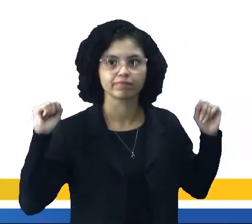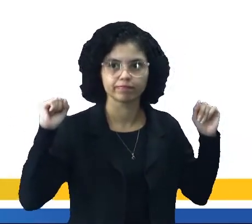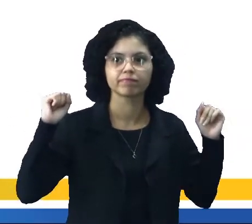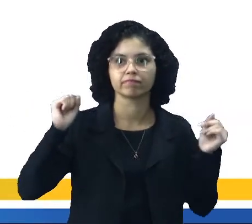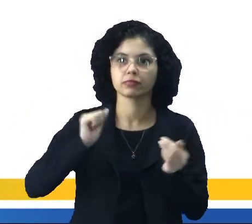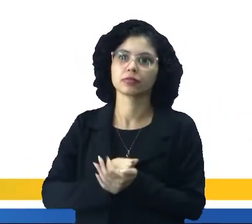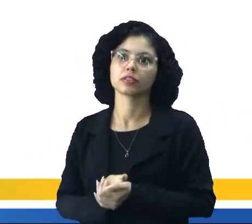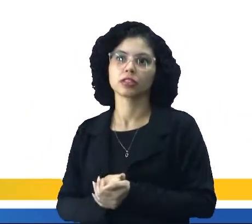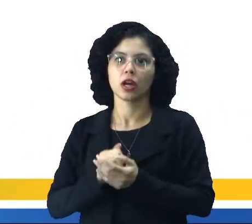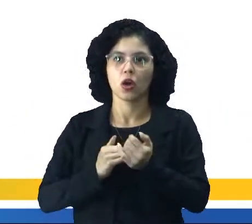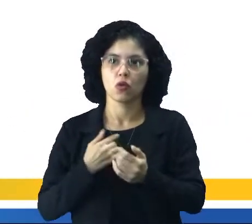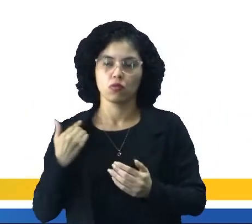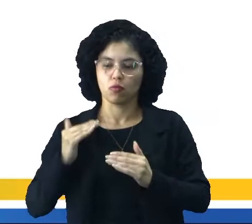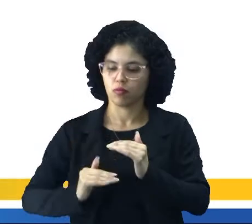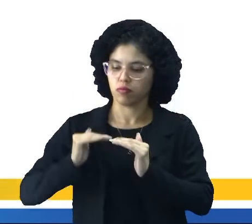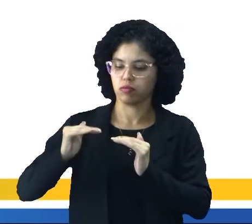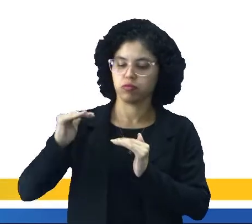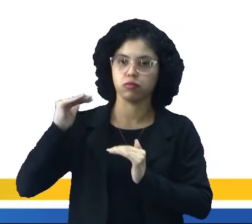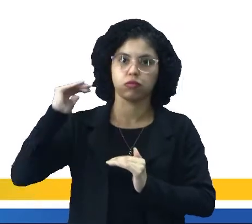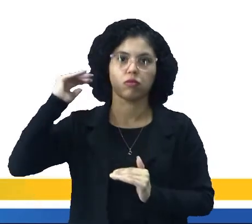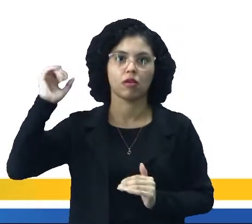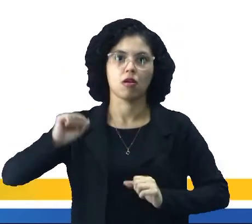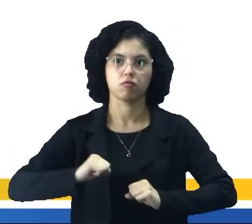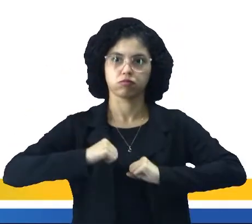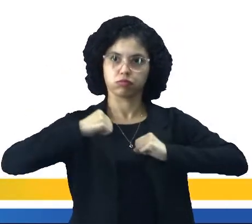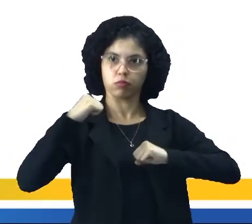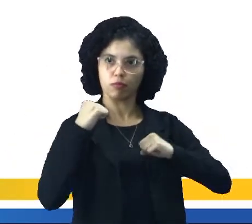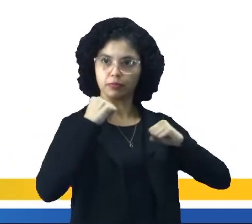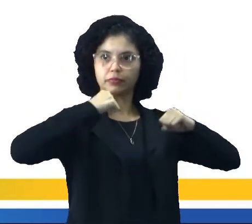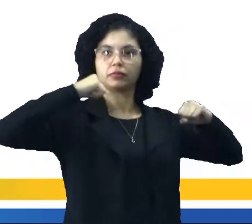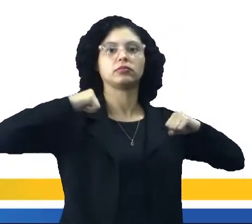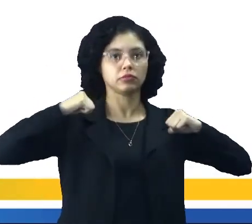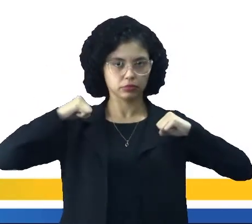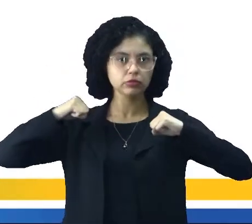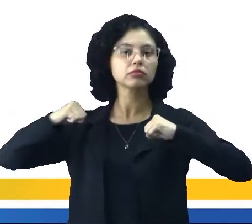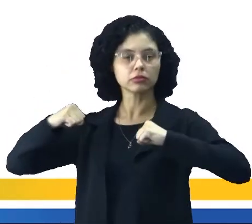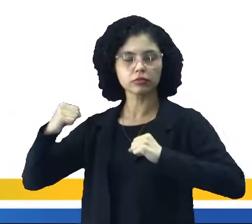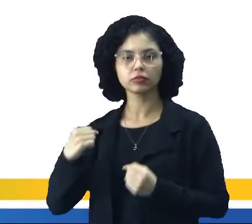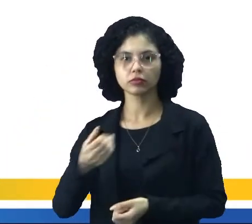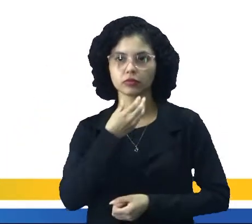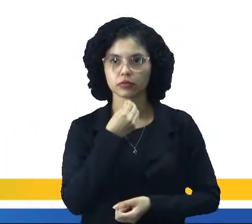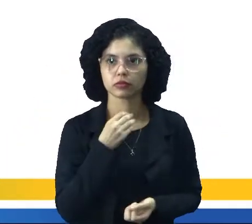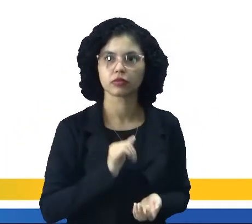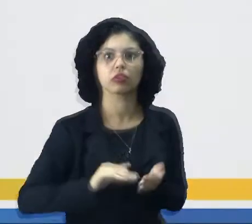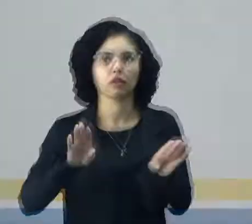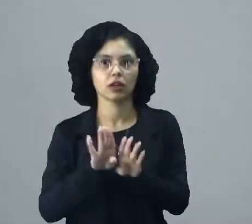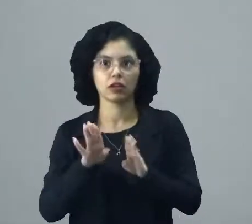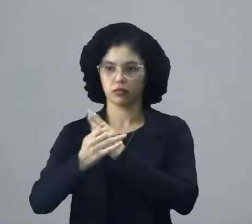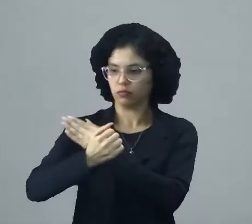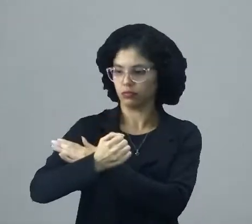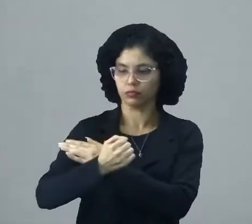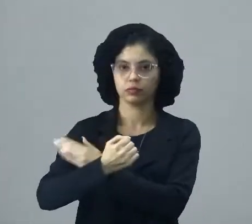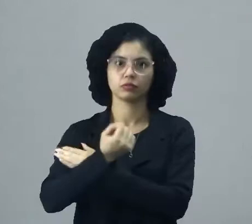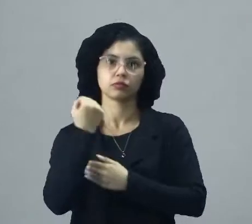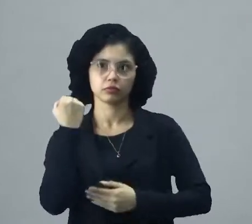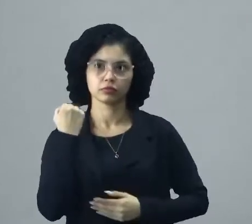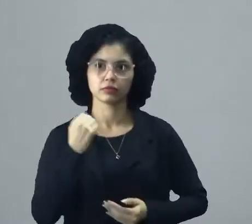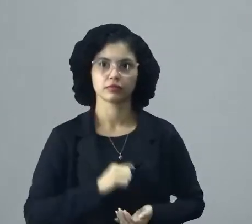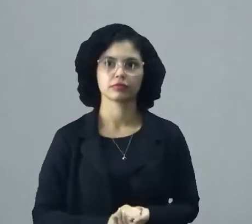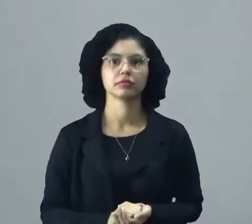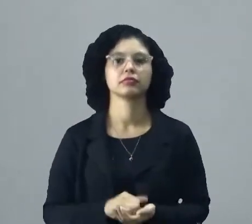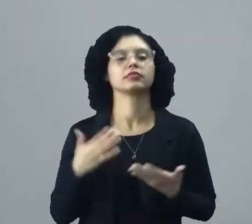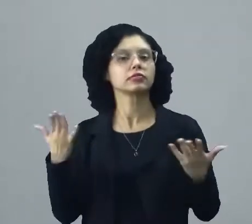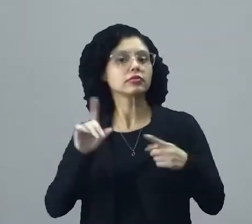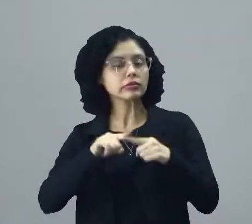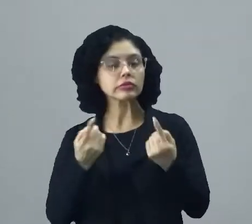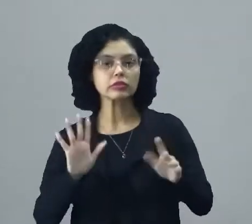esmiudinho, o bezerro pequenininho, foi crescendo, foi ficando mais forte, virou um touro e ele também ficou um touro,